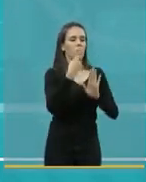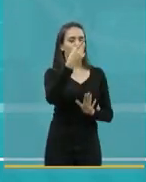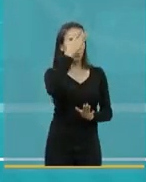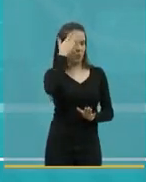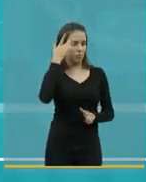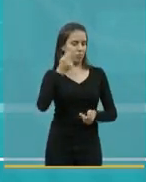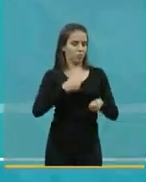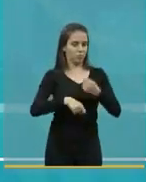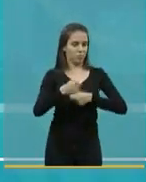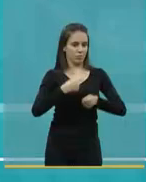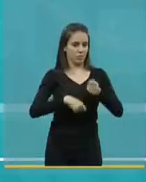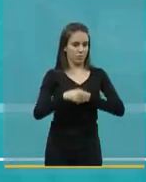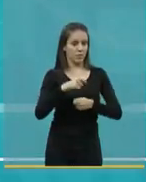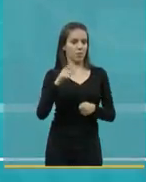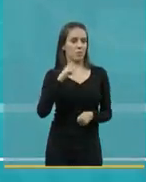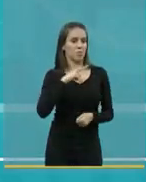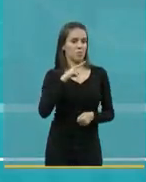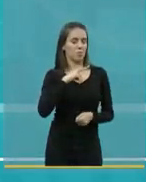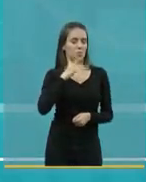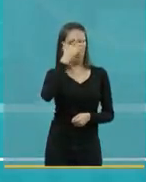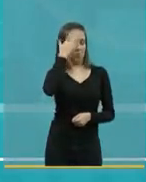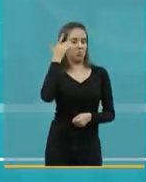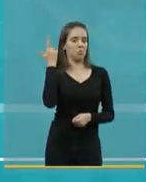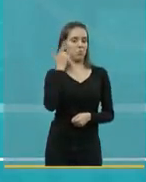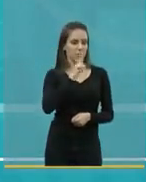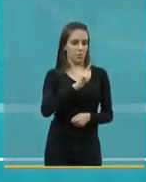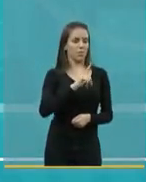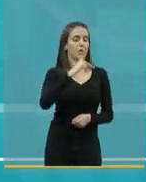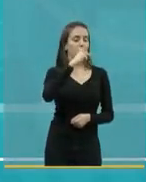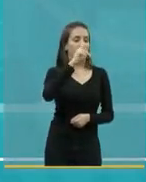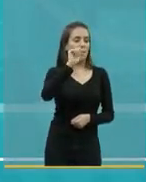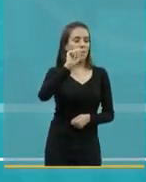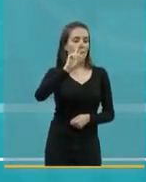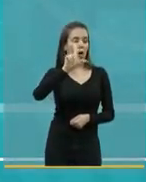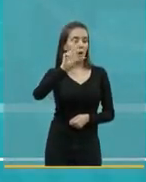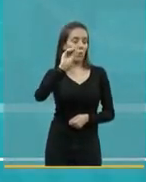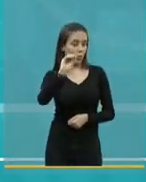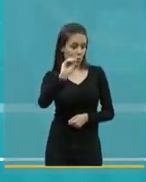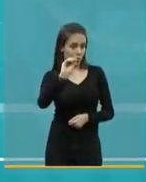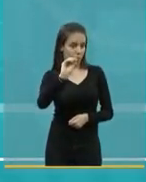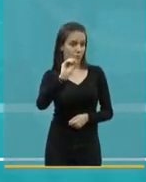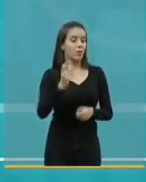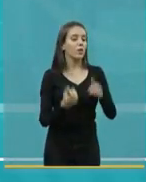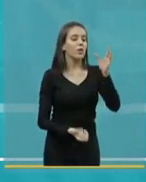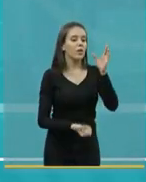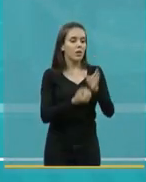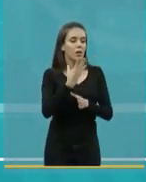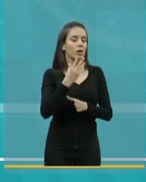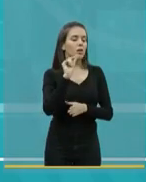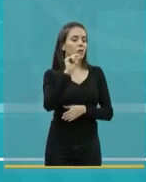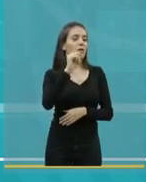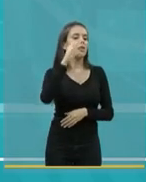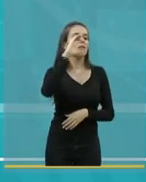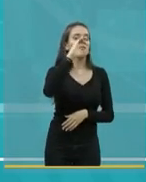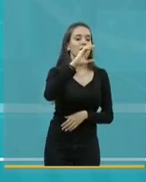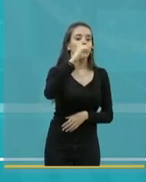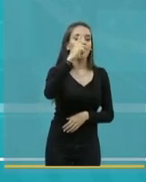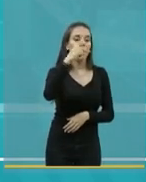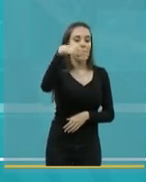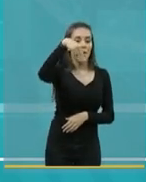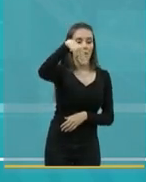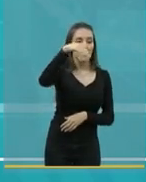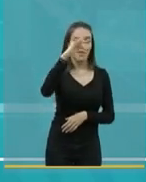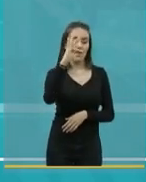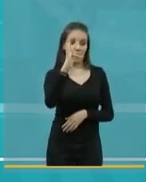teria todos os poderes e o paulo quer dizer economista propôs a criação do cpmf que